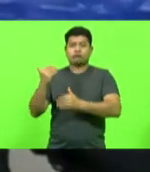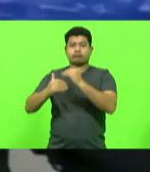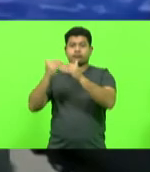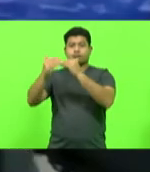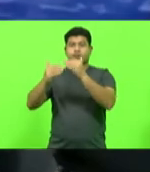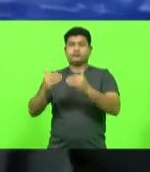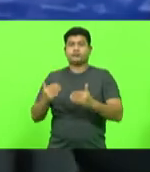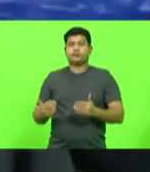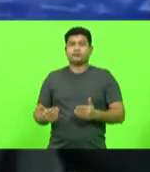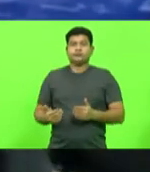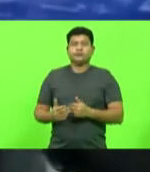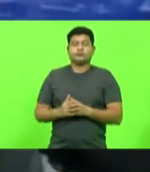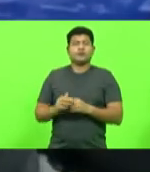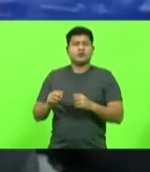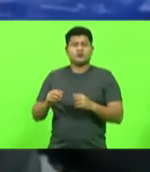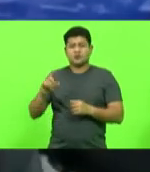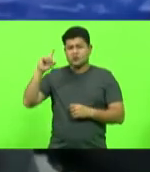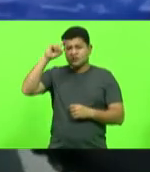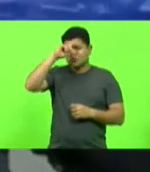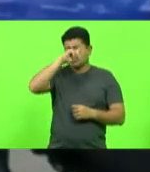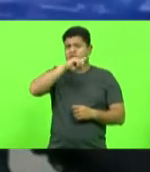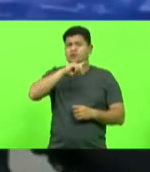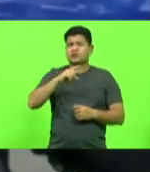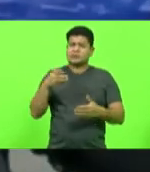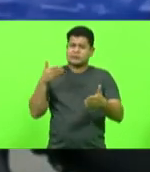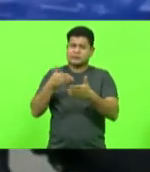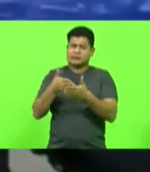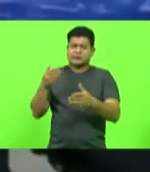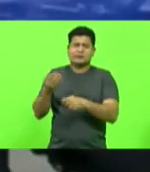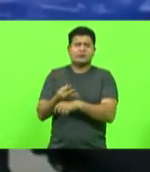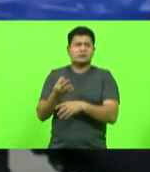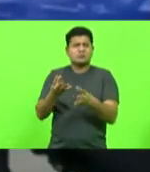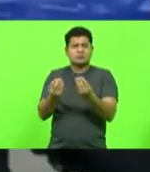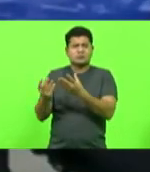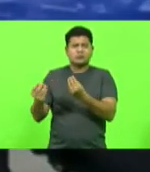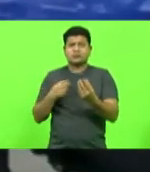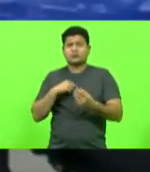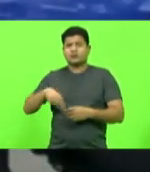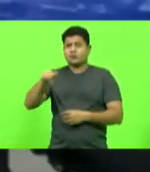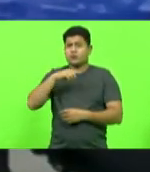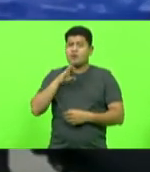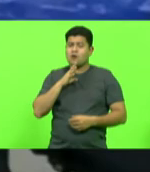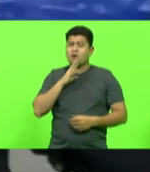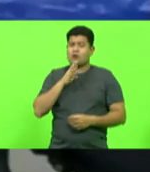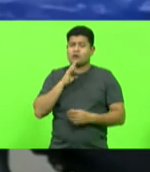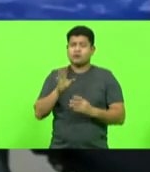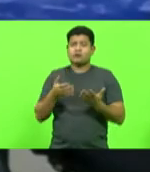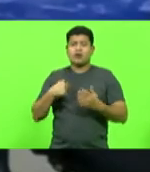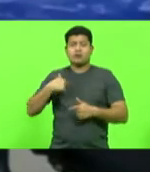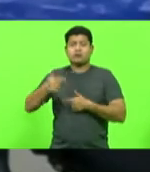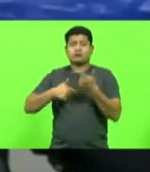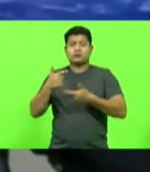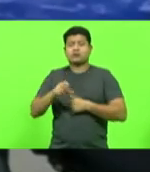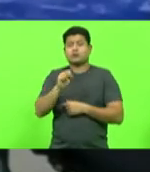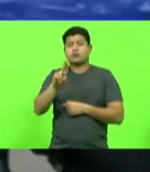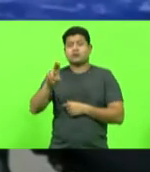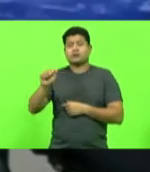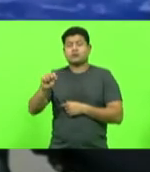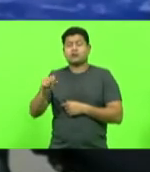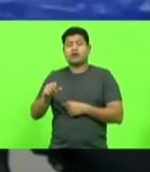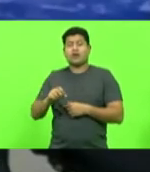com todas as dificuldades que a gente sabe, que a gente conhece. Eu, enquanto trabalhadora do Suas e trabalhando diretamente com a